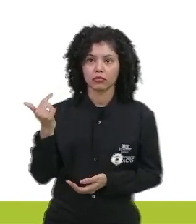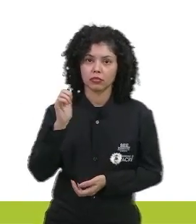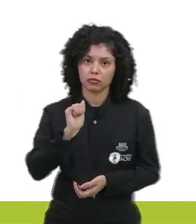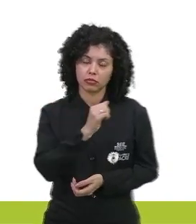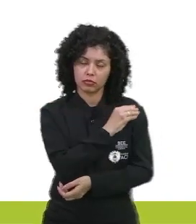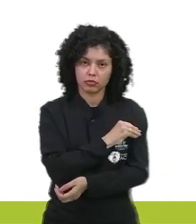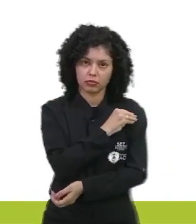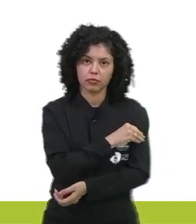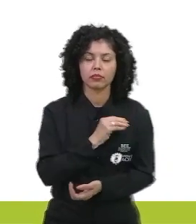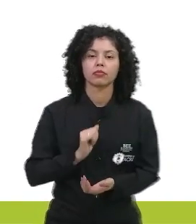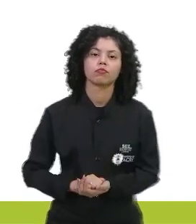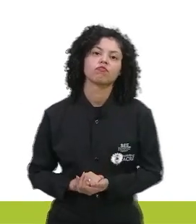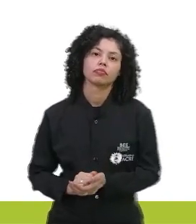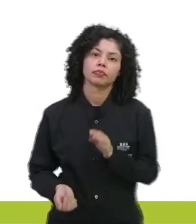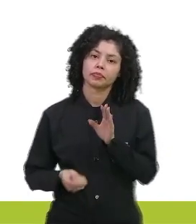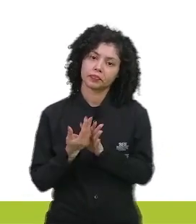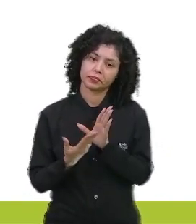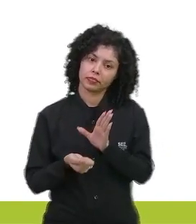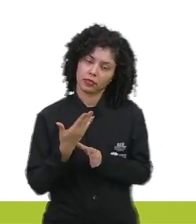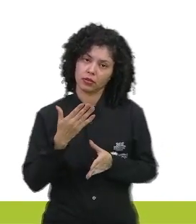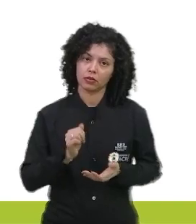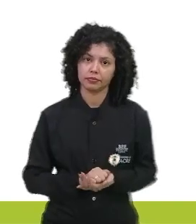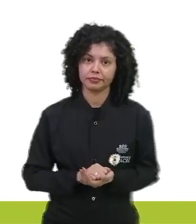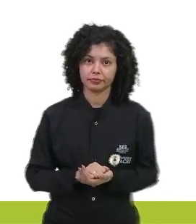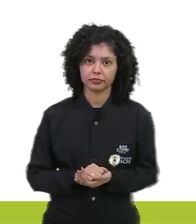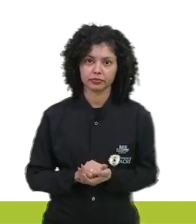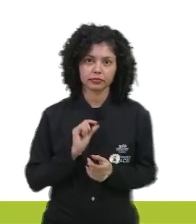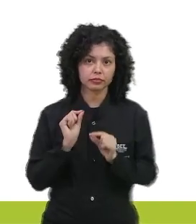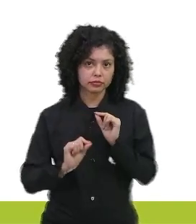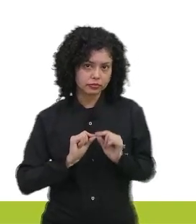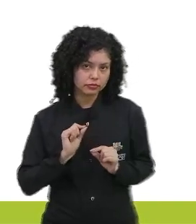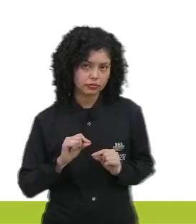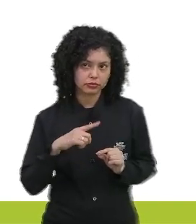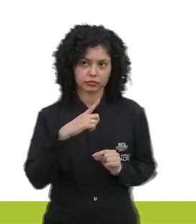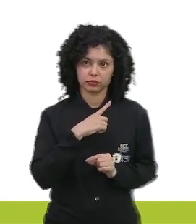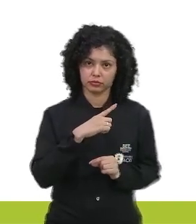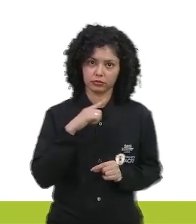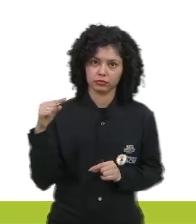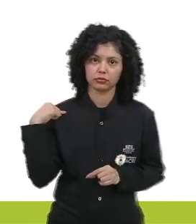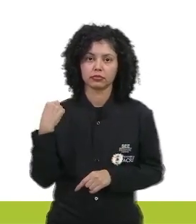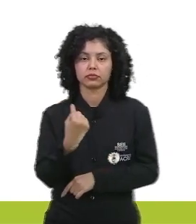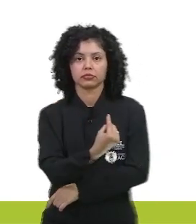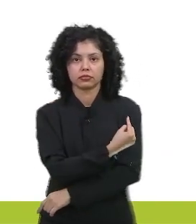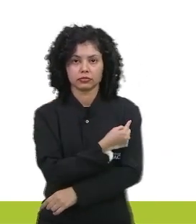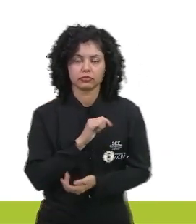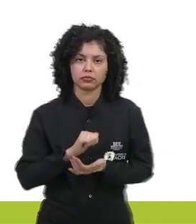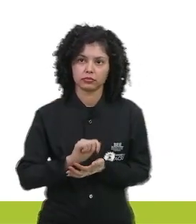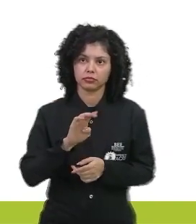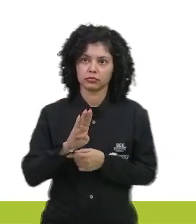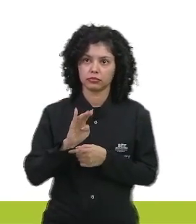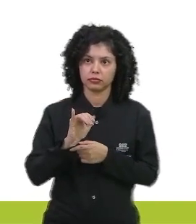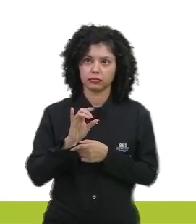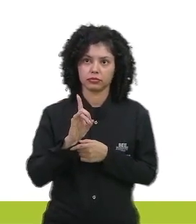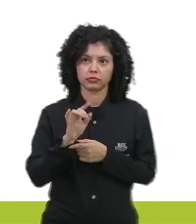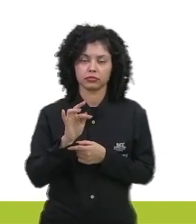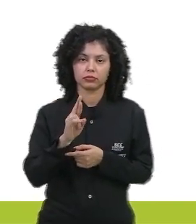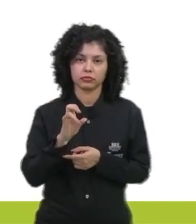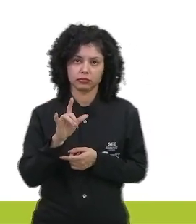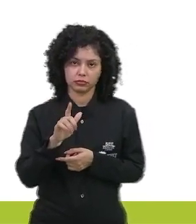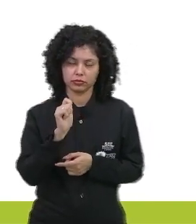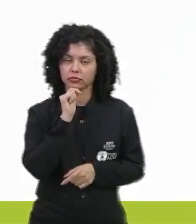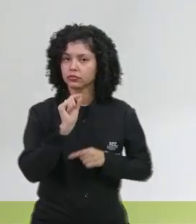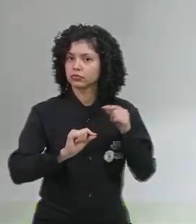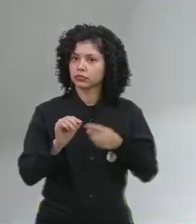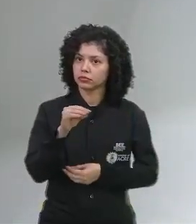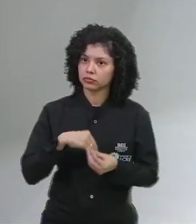que foi produzida, esse outro éster que foi produzido, ele é o nosso biodiesel. E essa reação, pessoal,